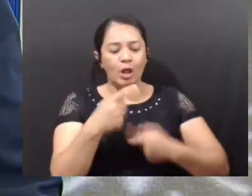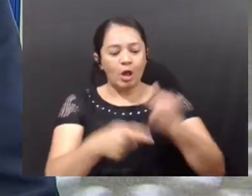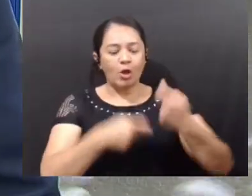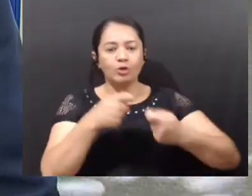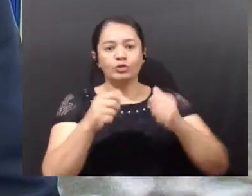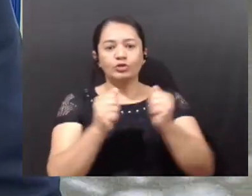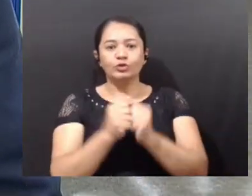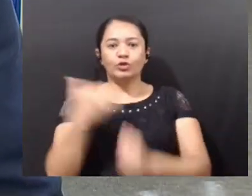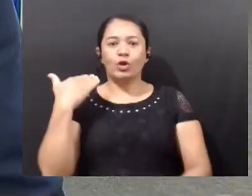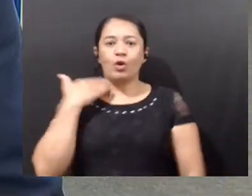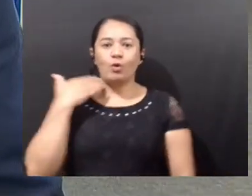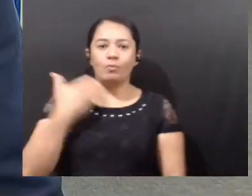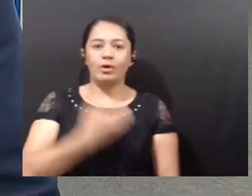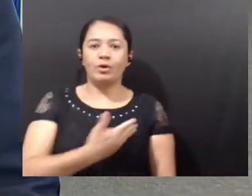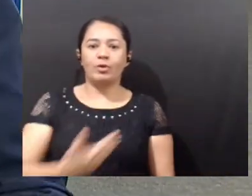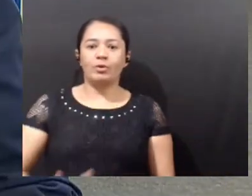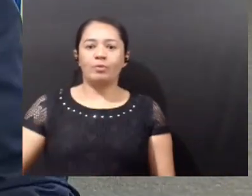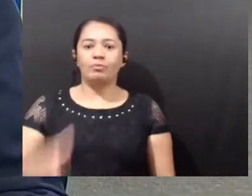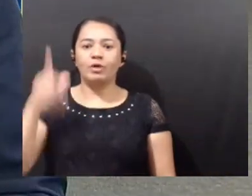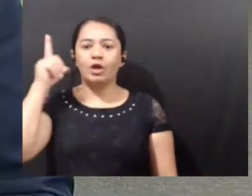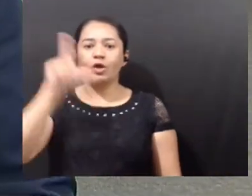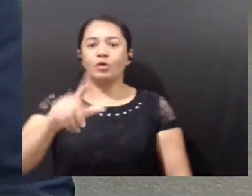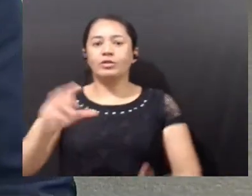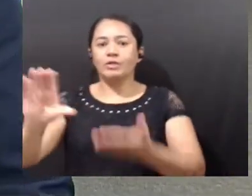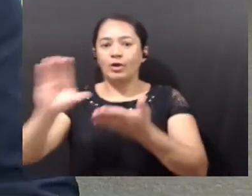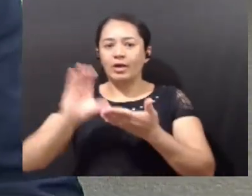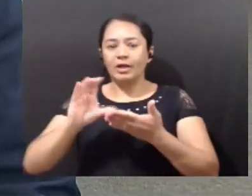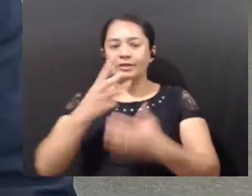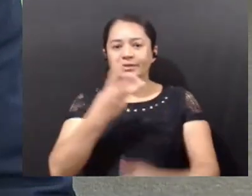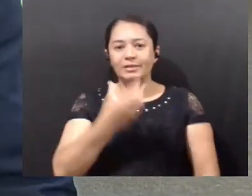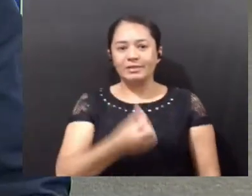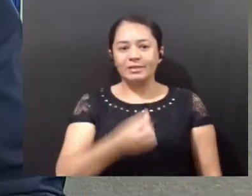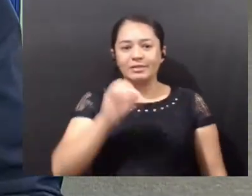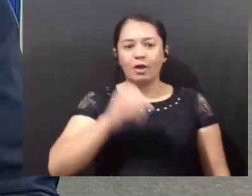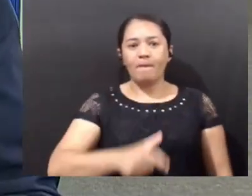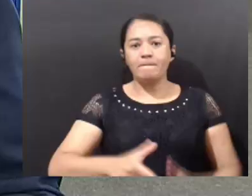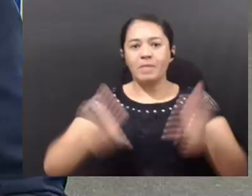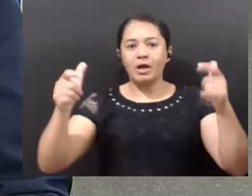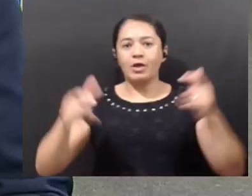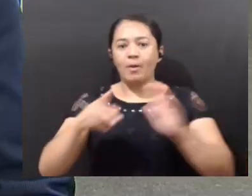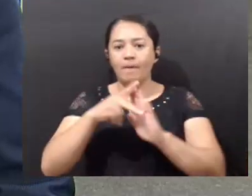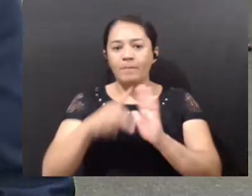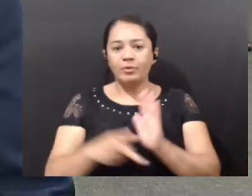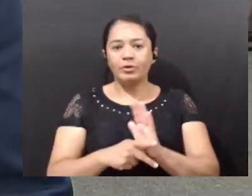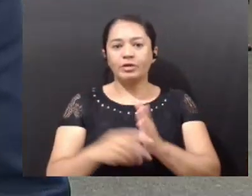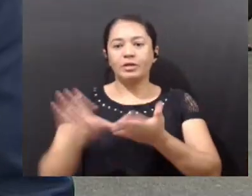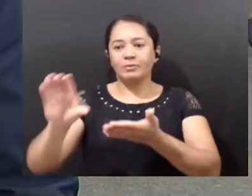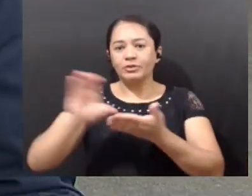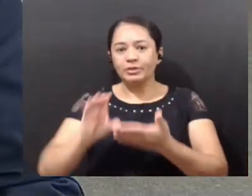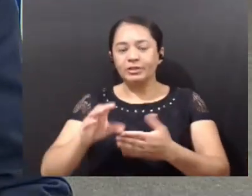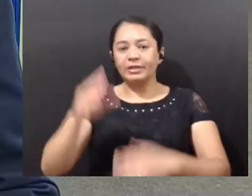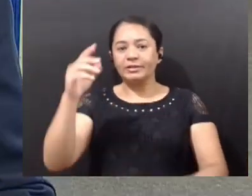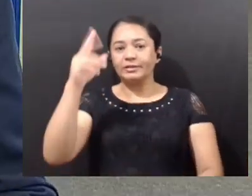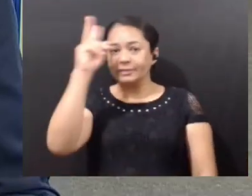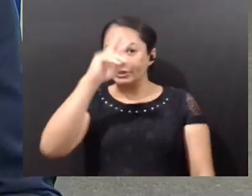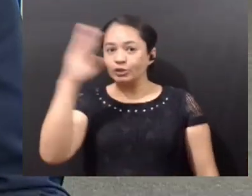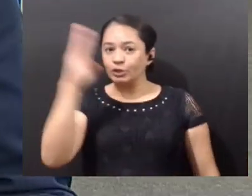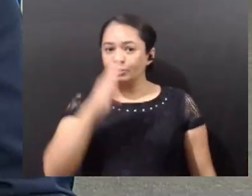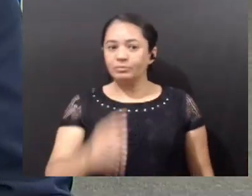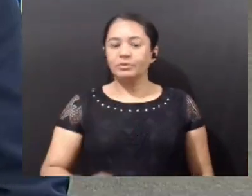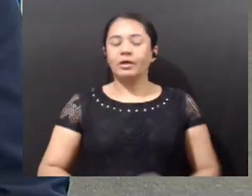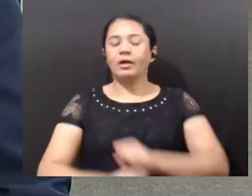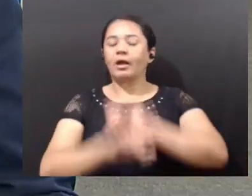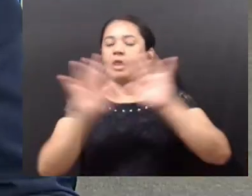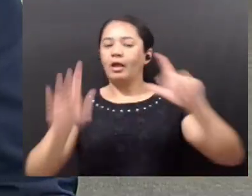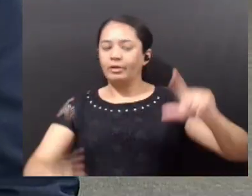conseguiu lançar o Procred 360, que é o maior programa de microcrédito da história do país. E claro que tem um gatilho para a mulher, a gente